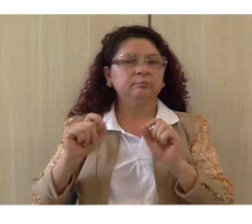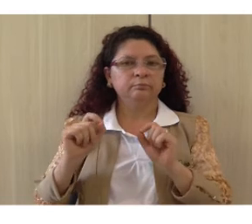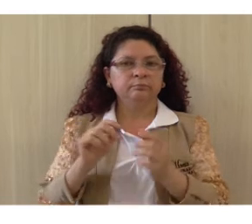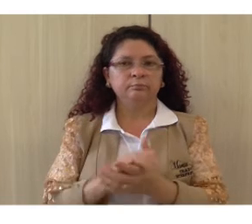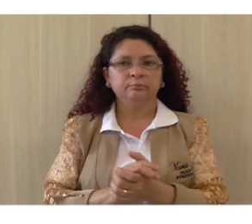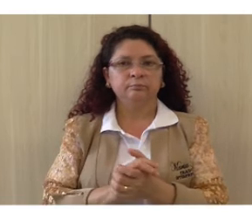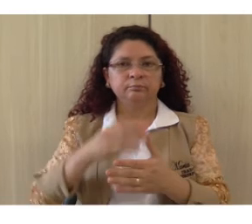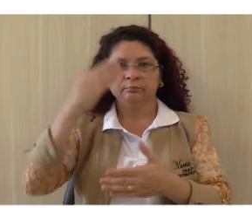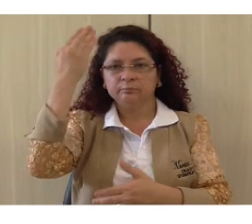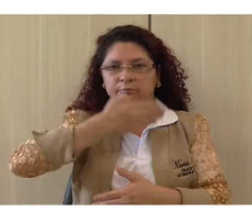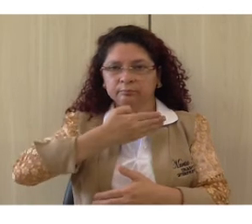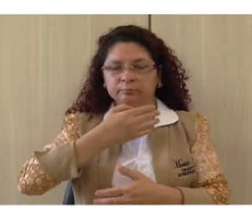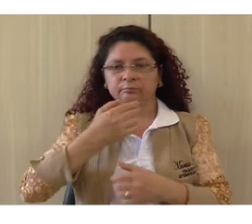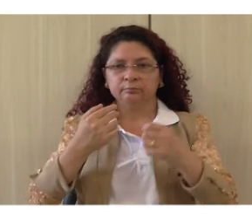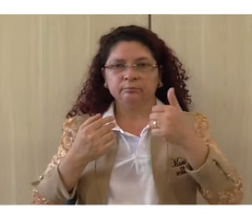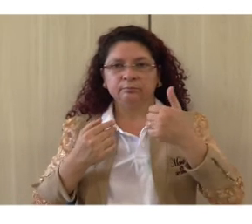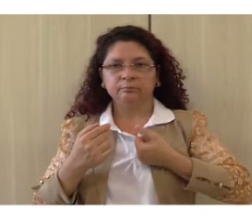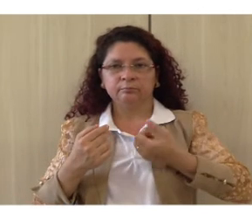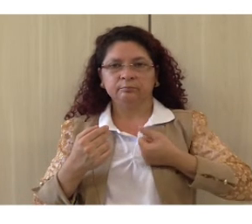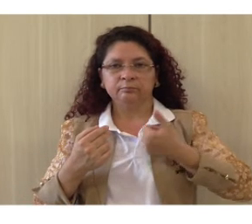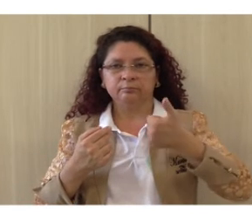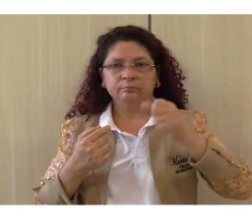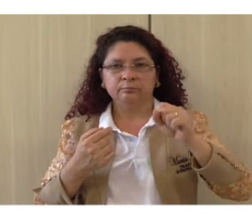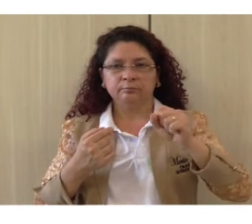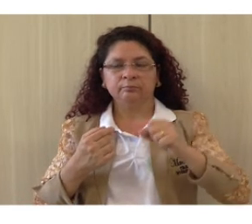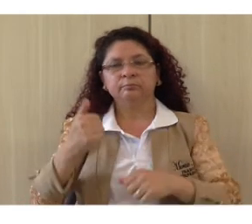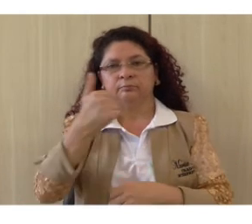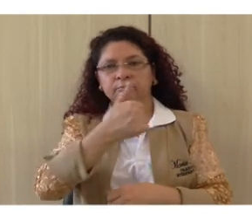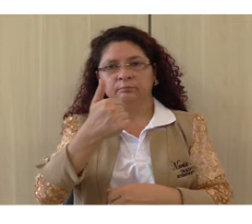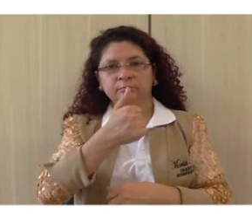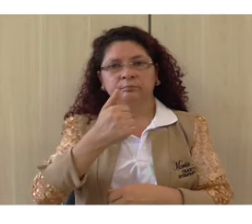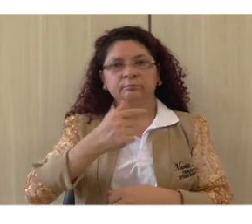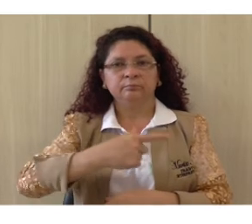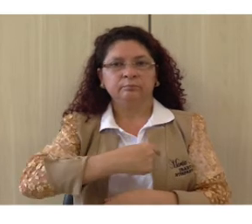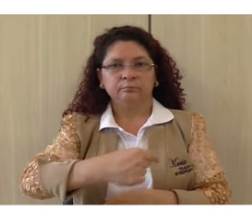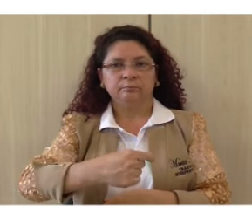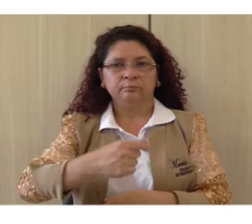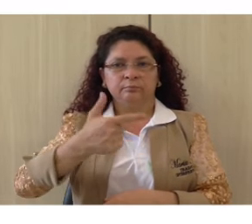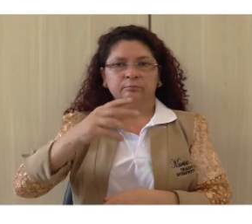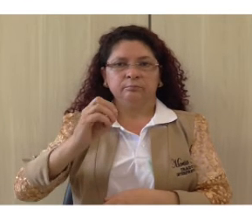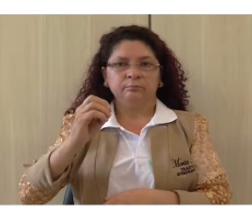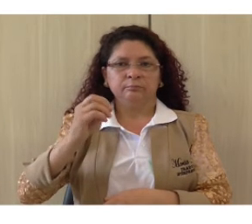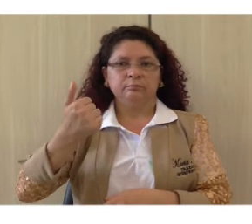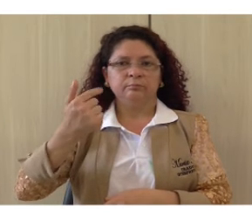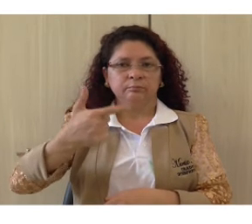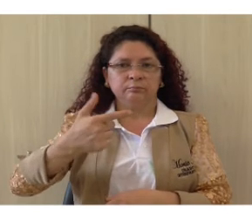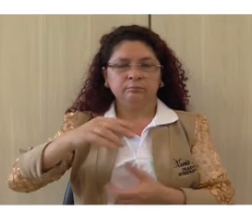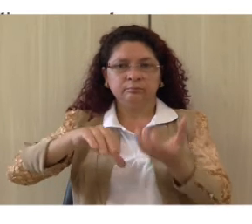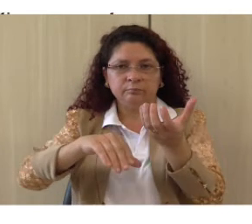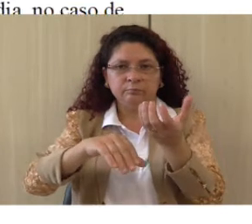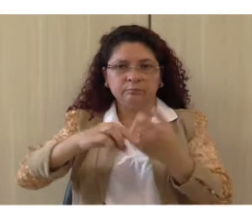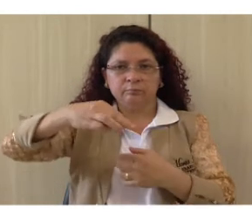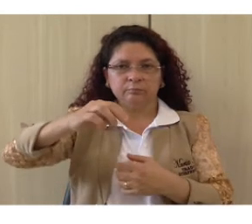especificado na Portaria Normativa número 18, de 11 de outubro de 2012, do Ministério da